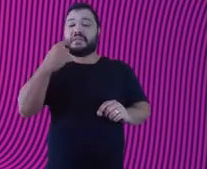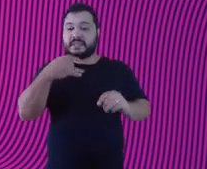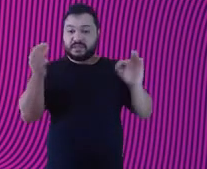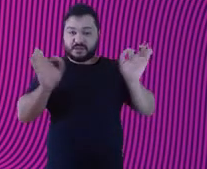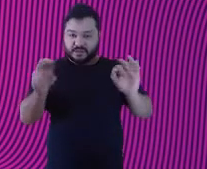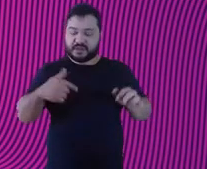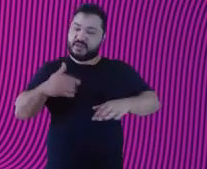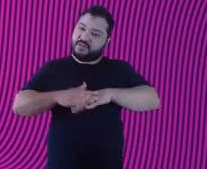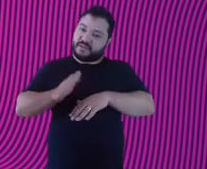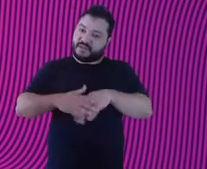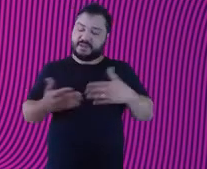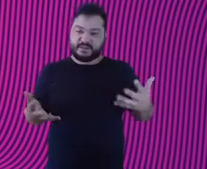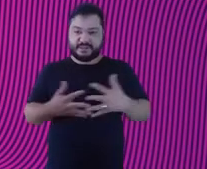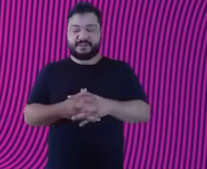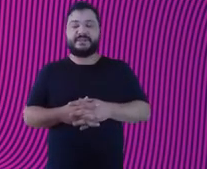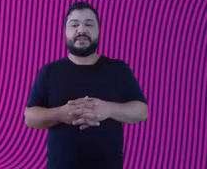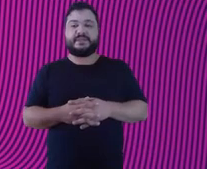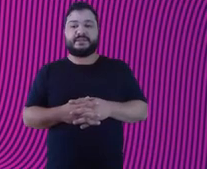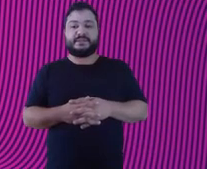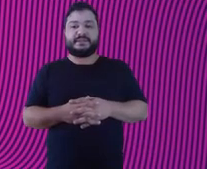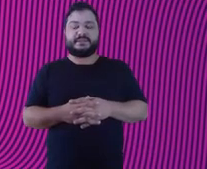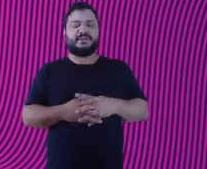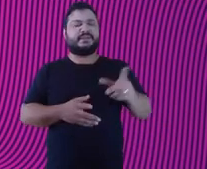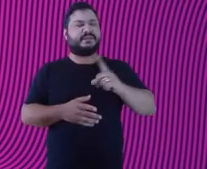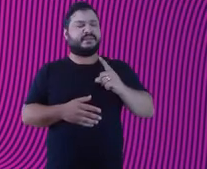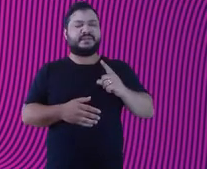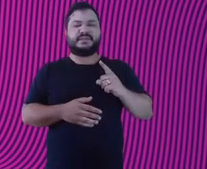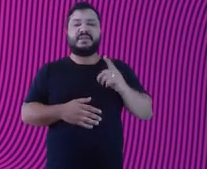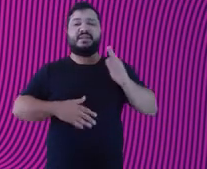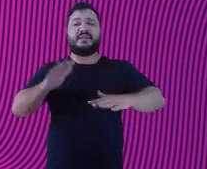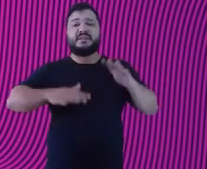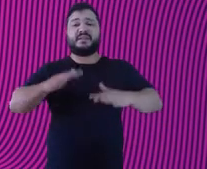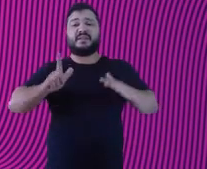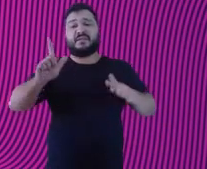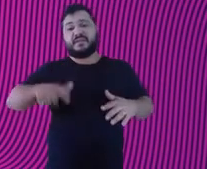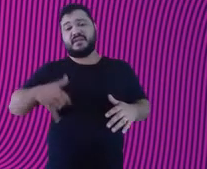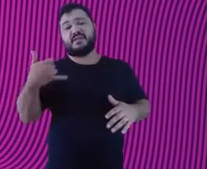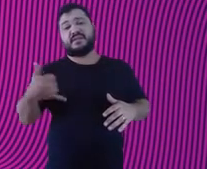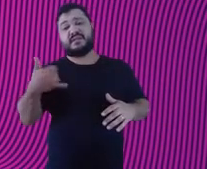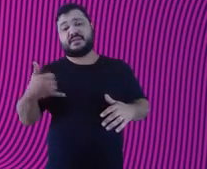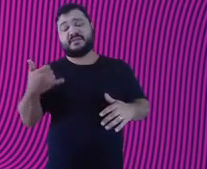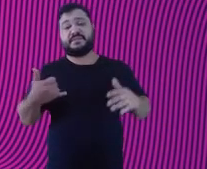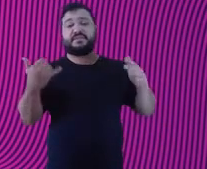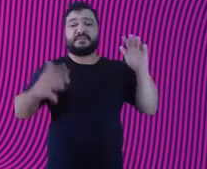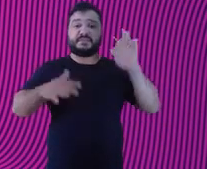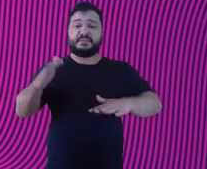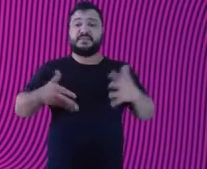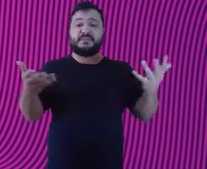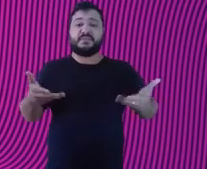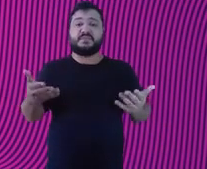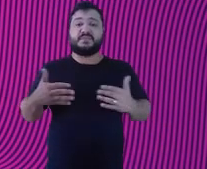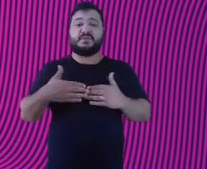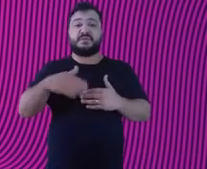faria, né? Eu tenho muito, talvez seja a idade, né? Talvez hoje eu seja mais